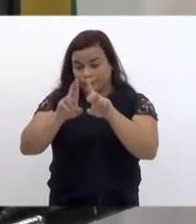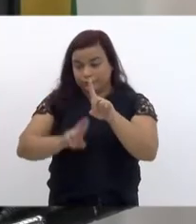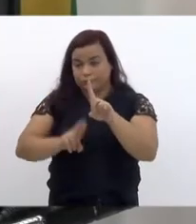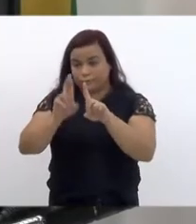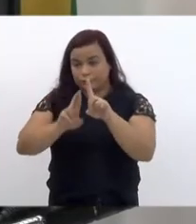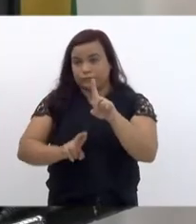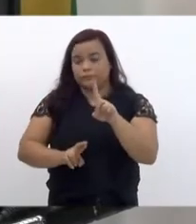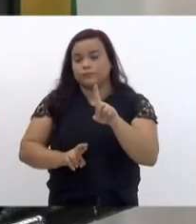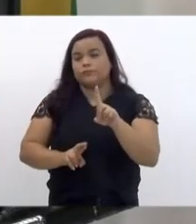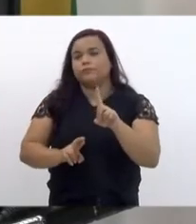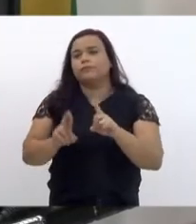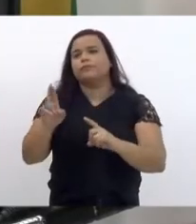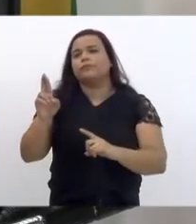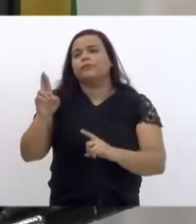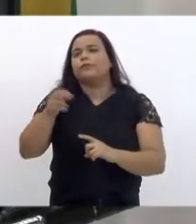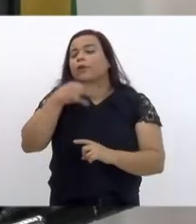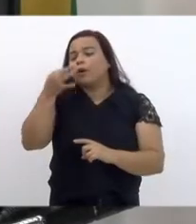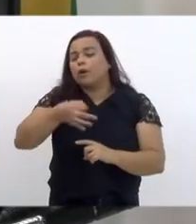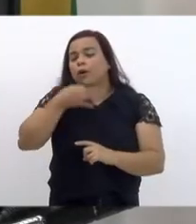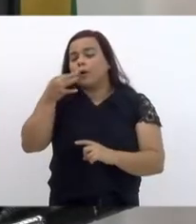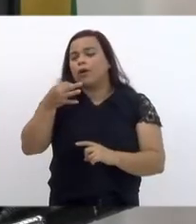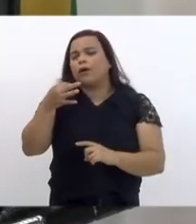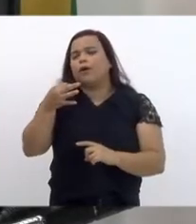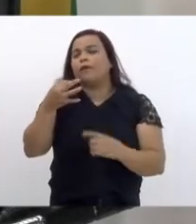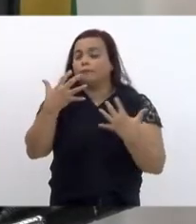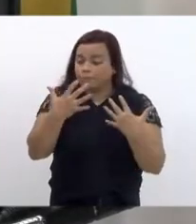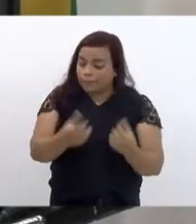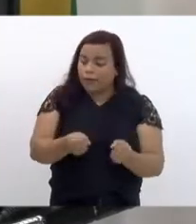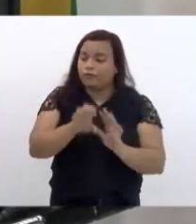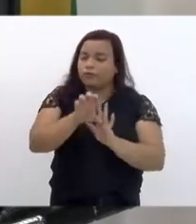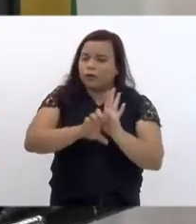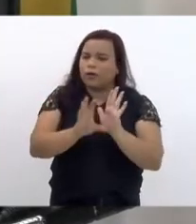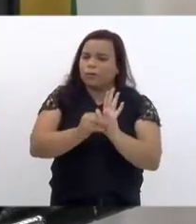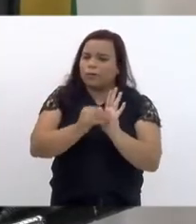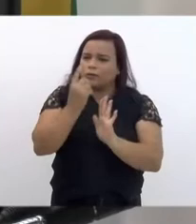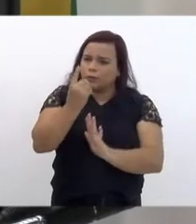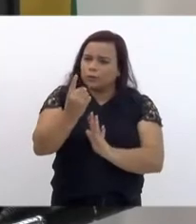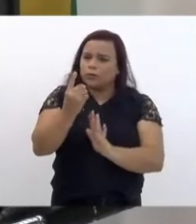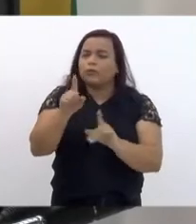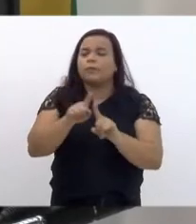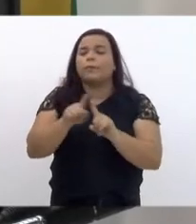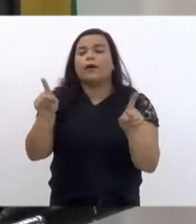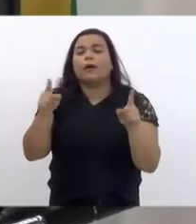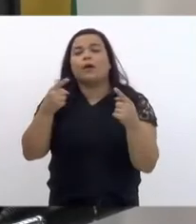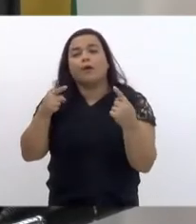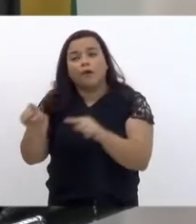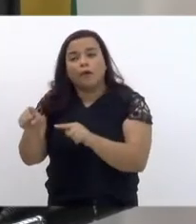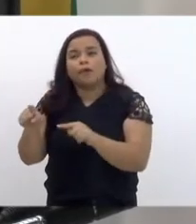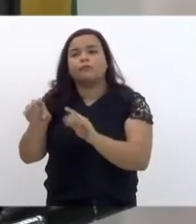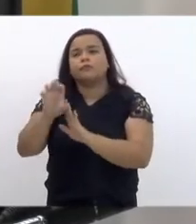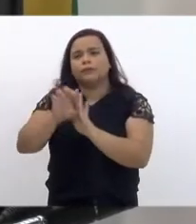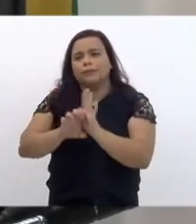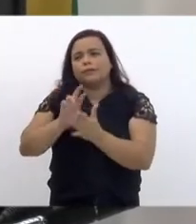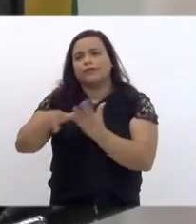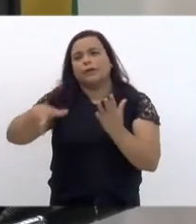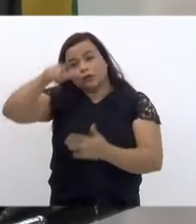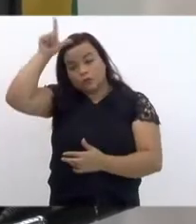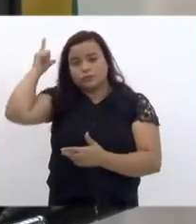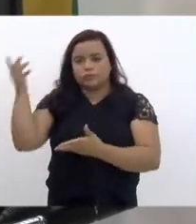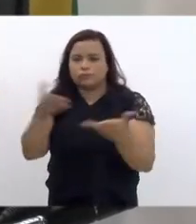O parecer é favorável à emenda 1 e contrário às demais emendas. Senhor presidente, eu vou abrir a divergência. Deputado Luiz